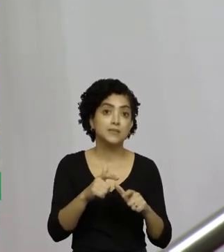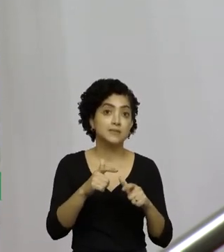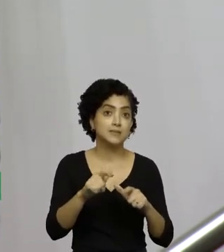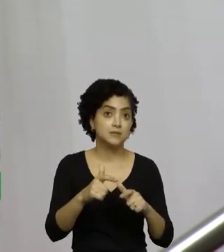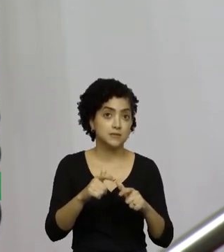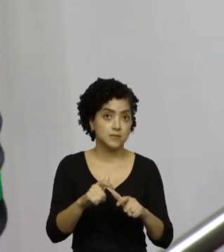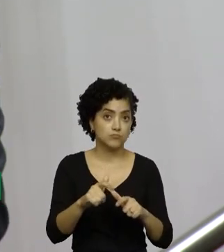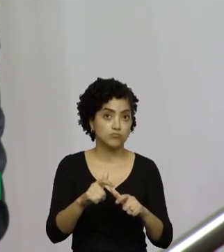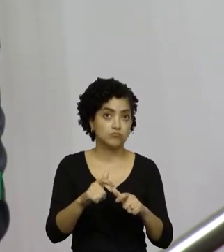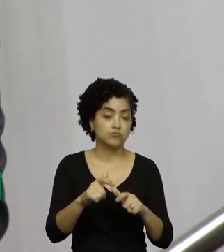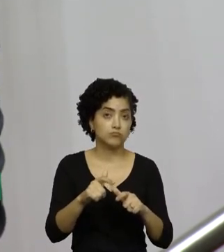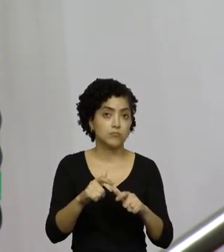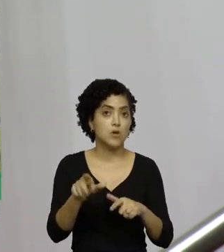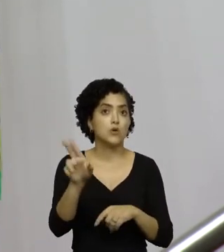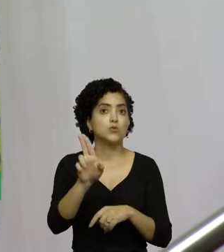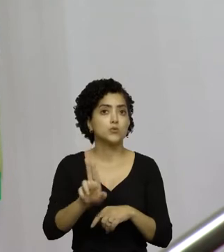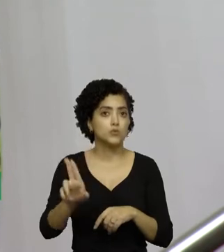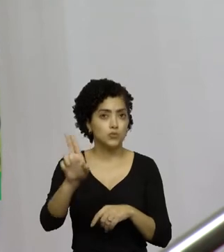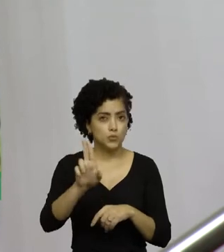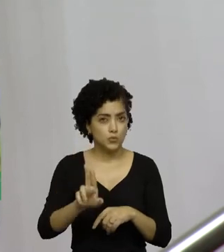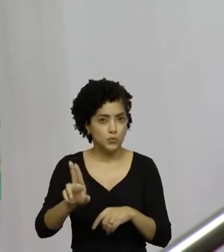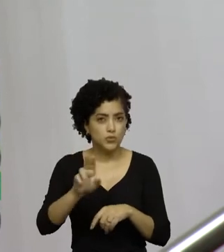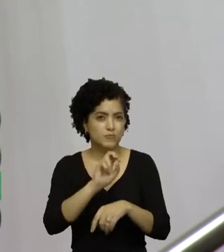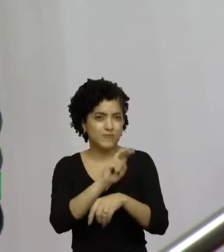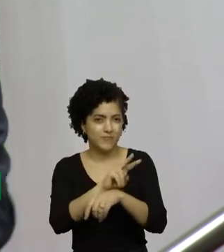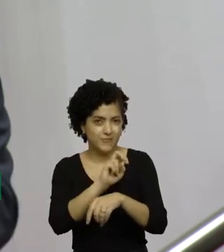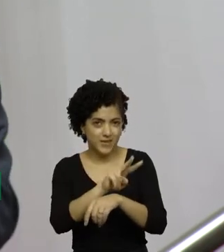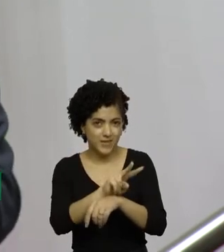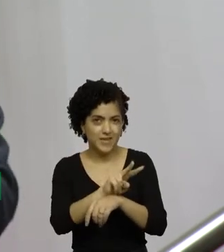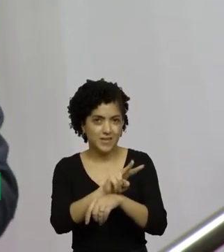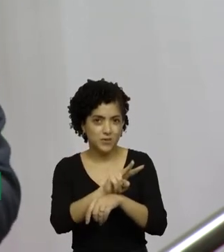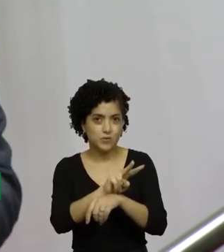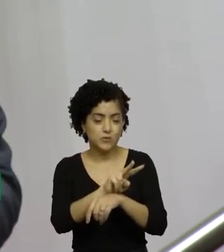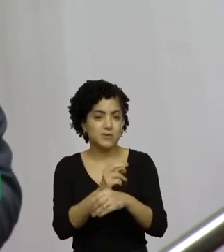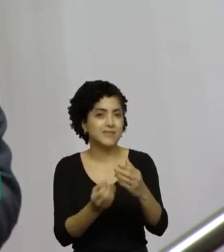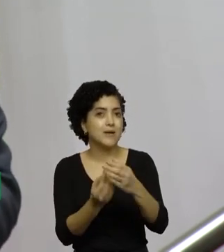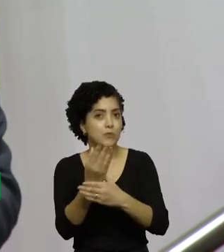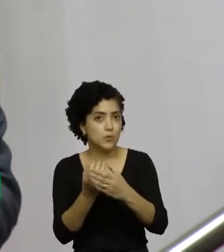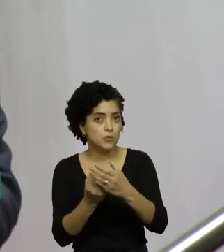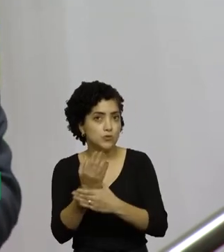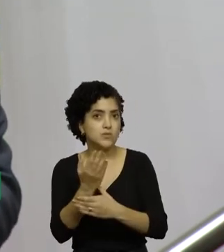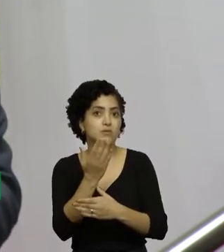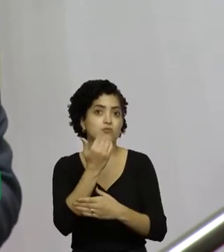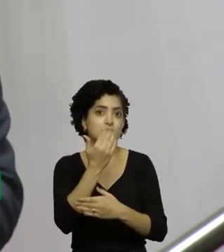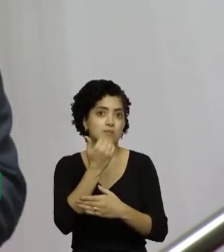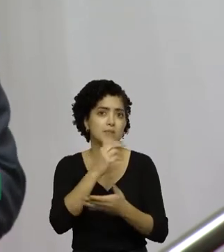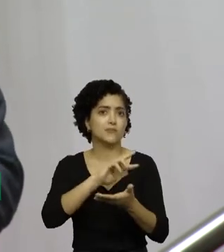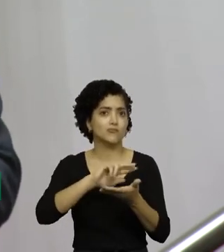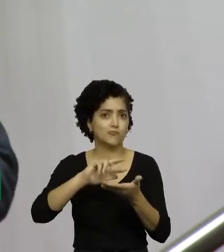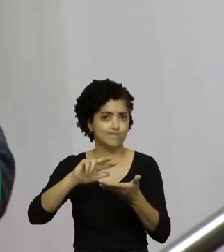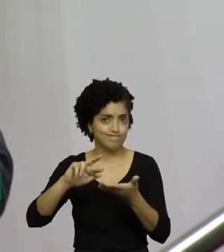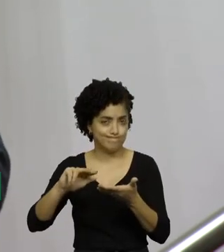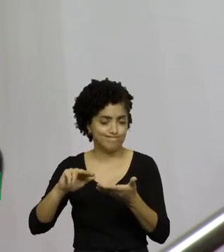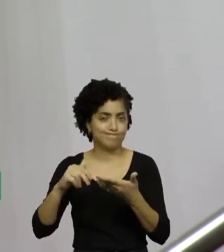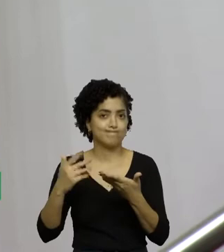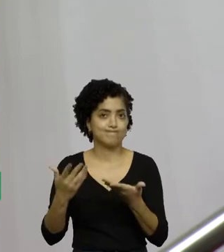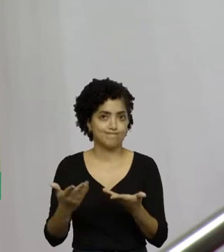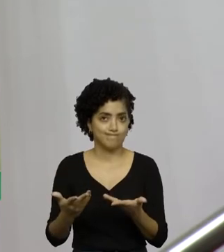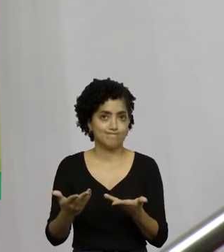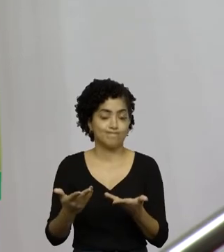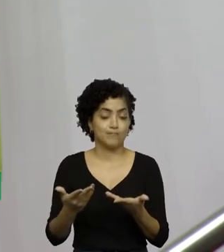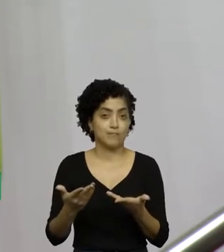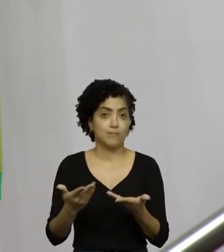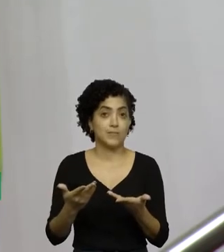gradativa do uso de agrotóxicos na produção do alimento. Quer dizer, se faz